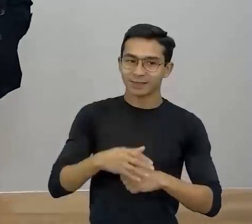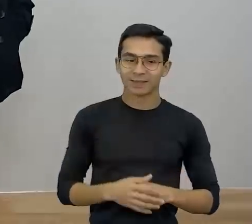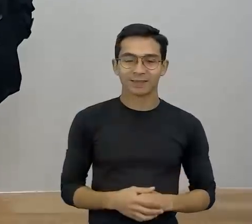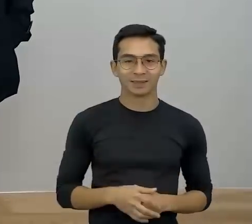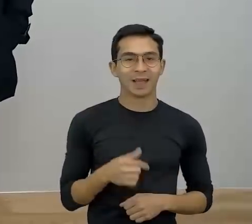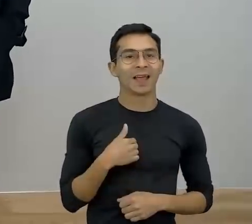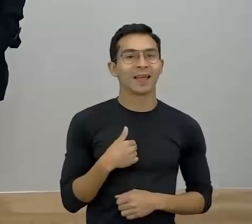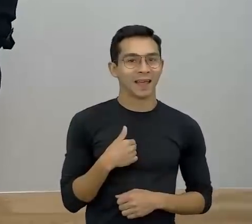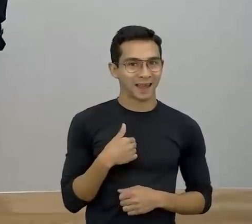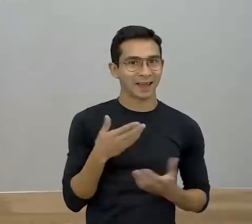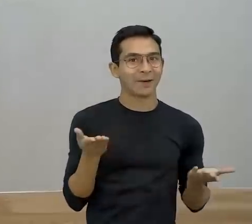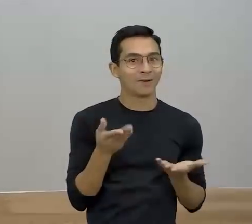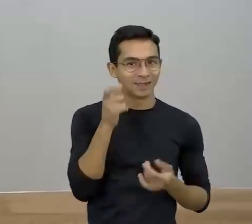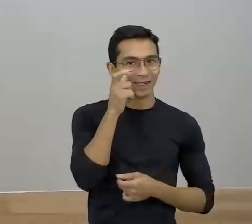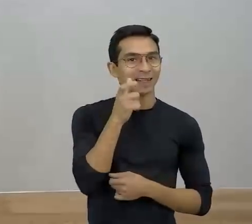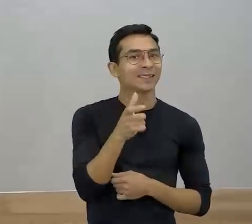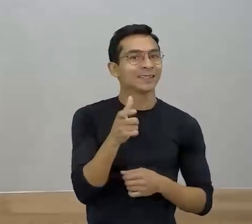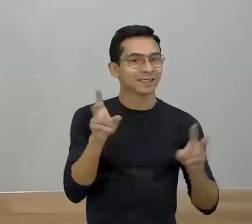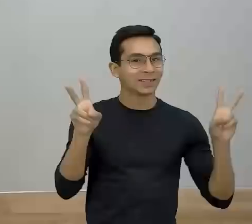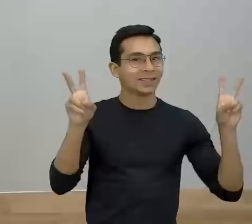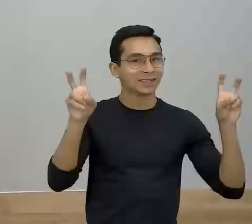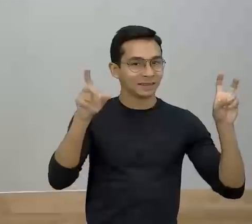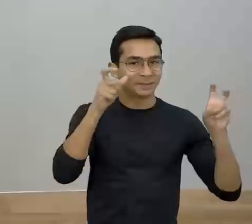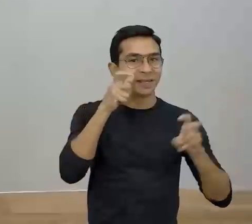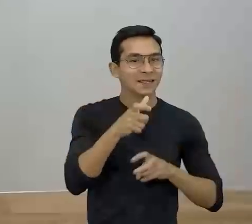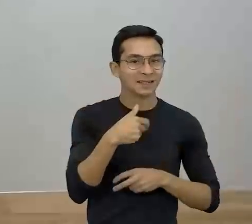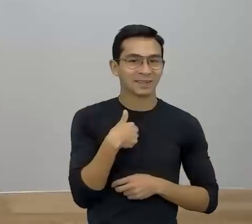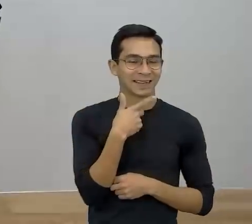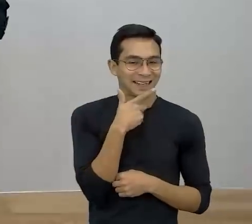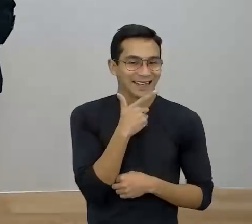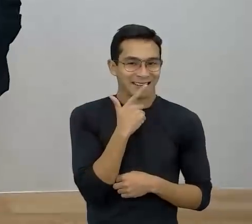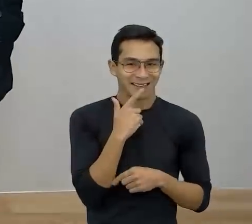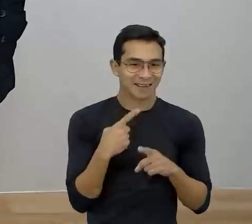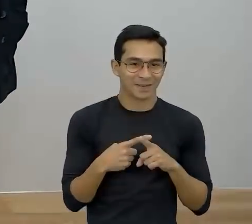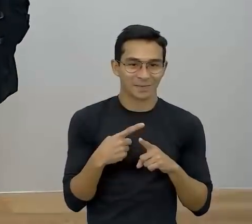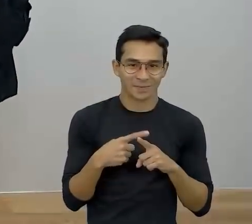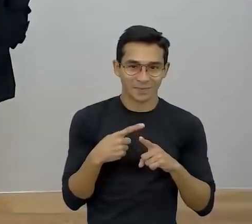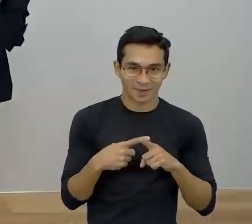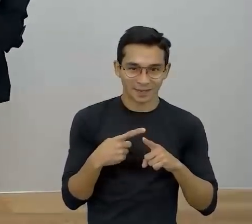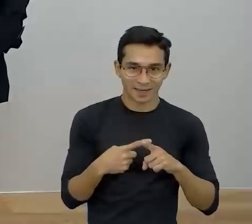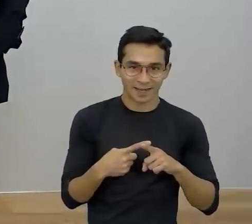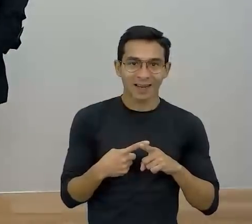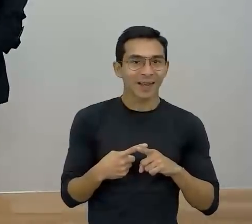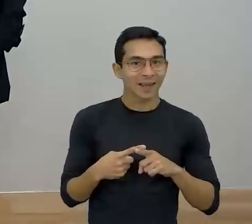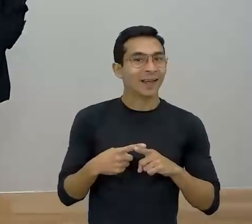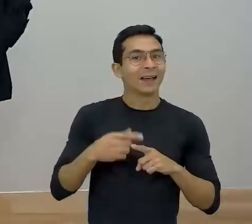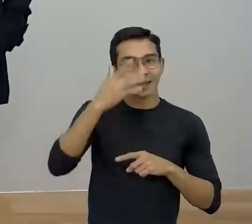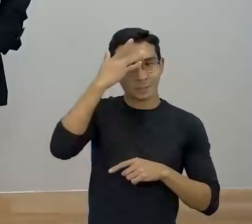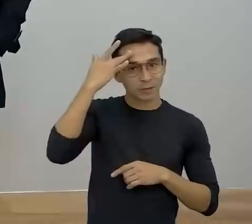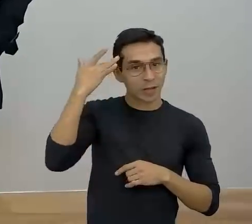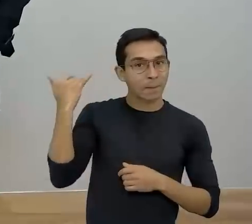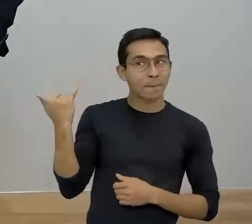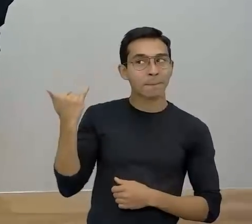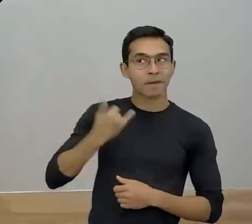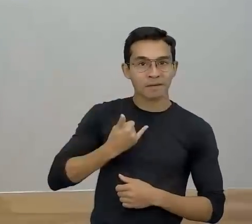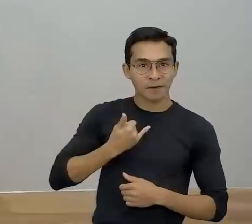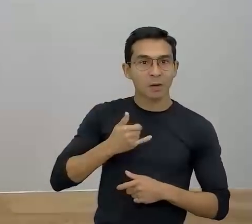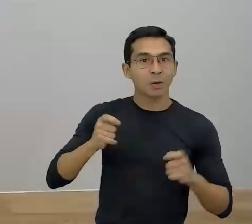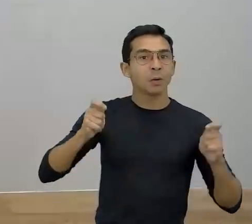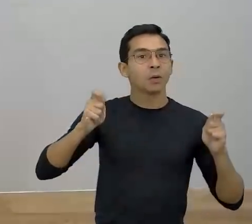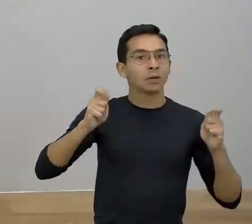já, Débora, que o pessoal tá falando que eles escutaram nossa discussão sobre a estampa da minha blusa. Meu Deus! Saiu aqui o áudio